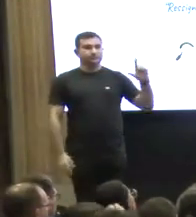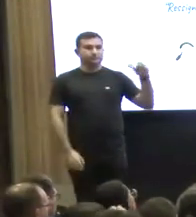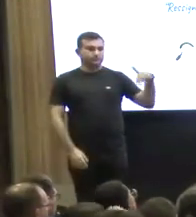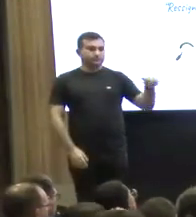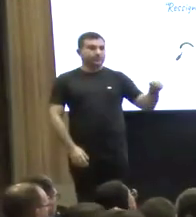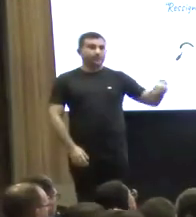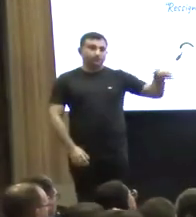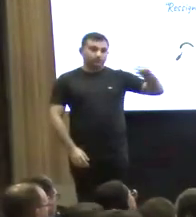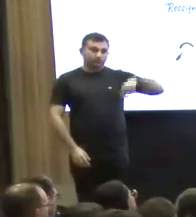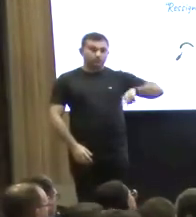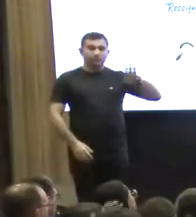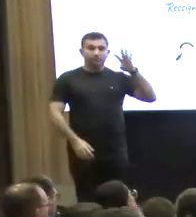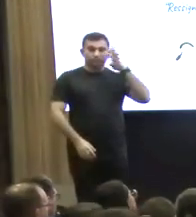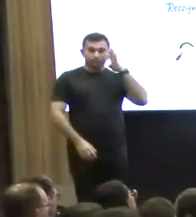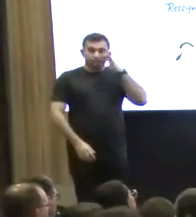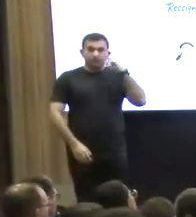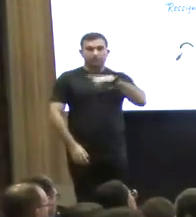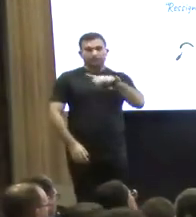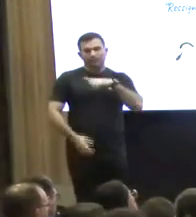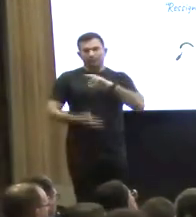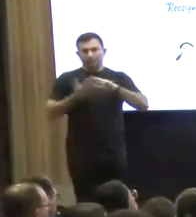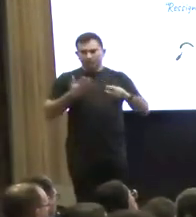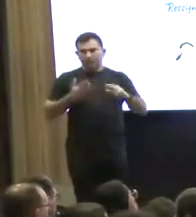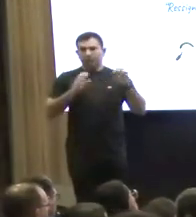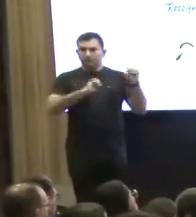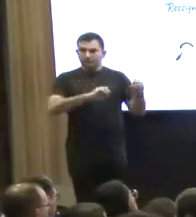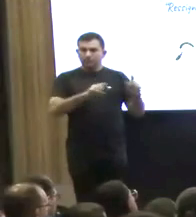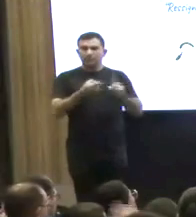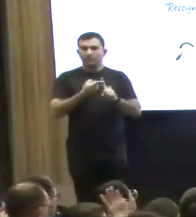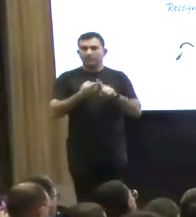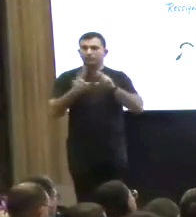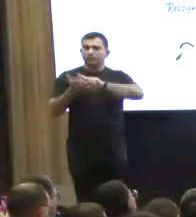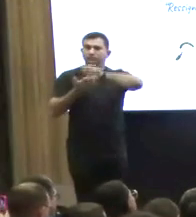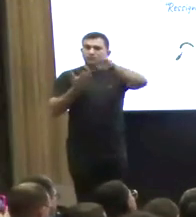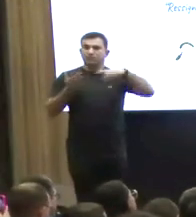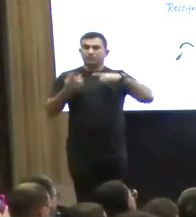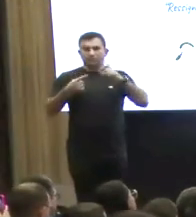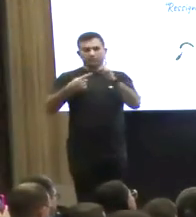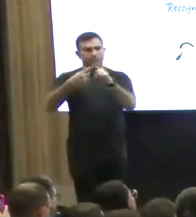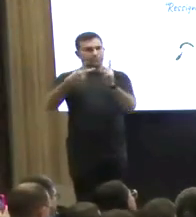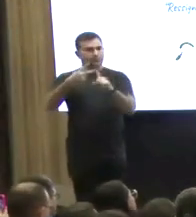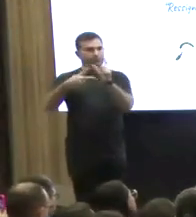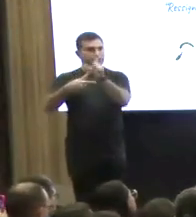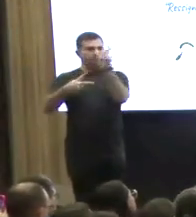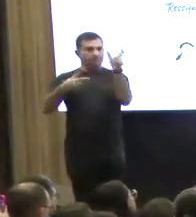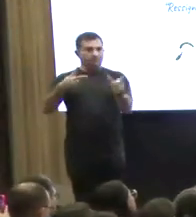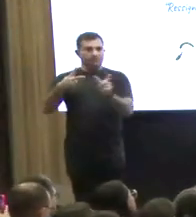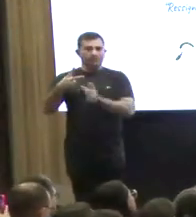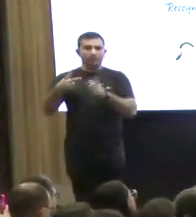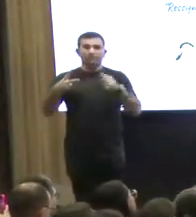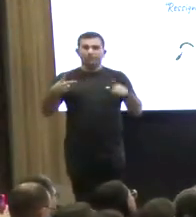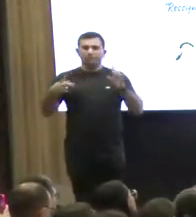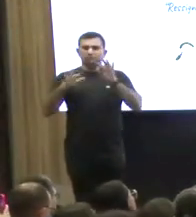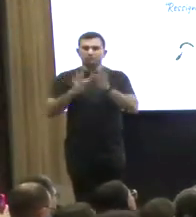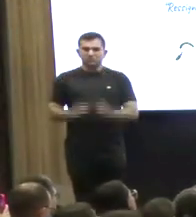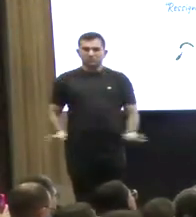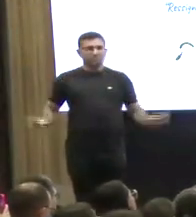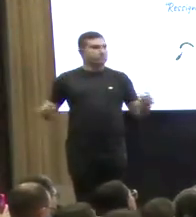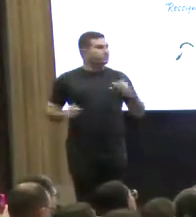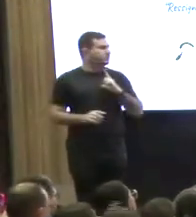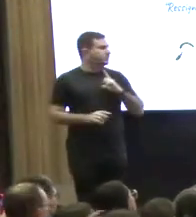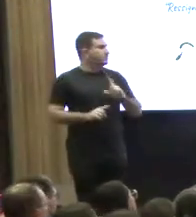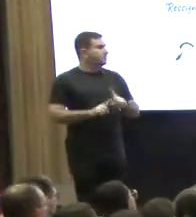falar muito nesses diálogos sobre educação e diversidade, sobre duas palavras que aparentemente são simples,